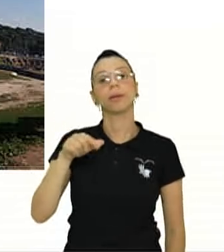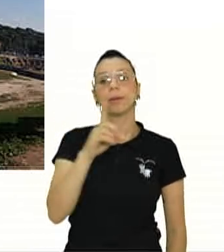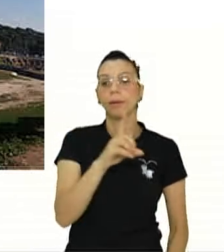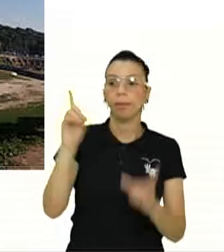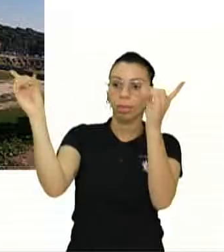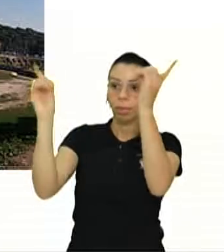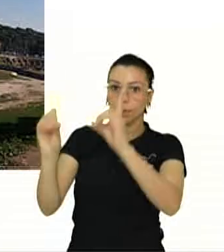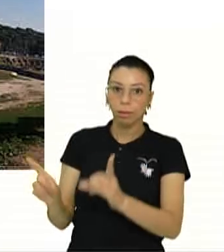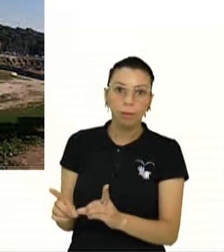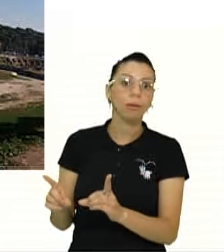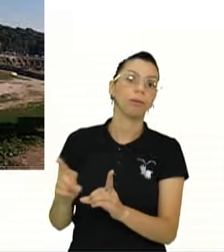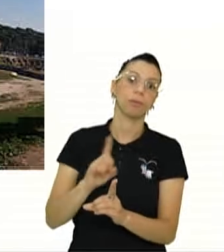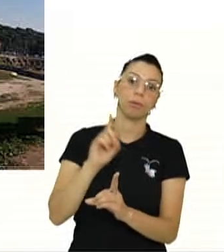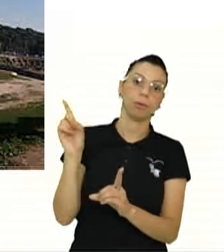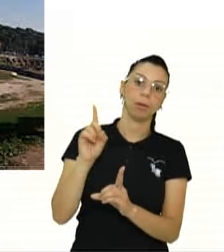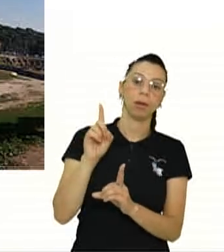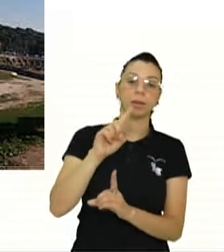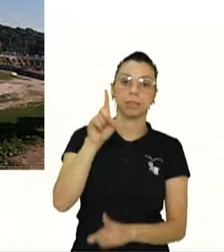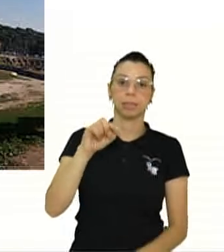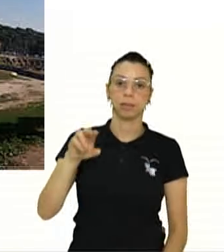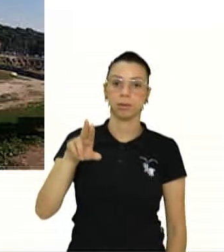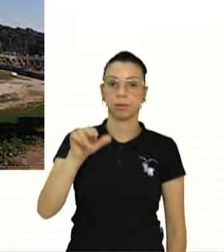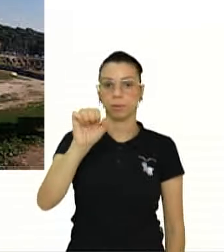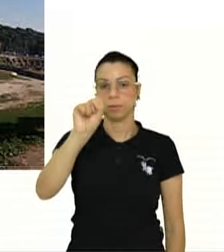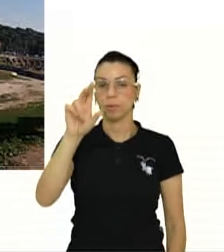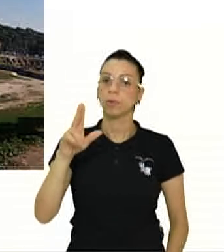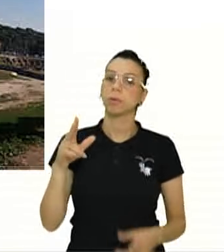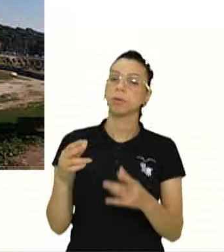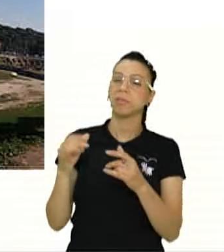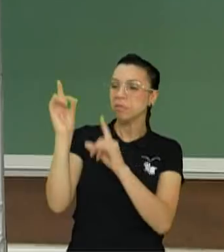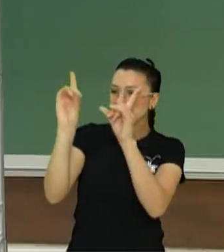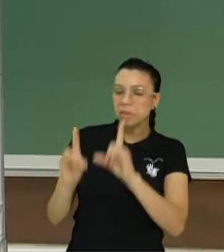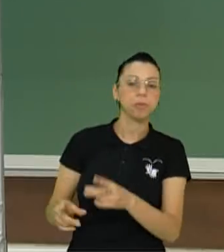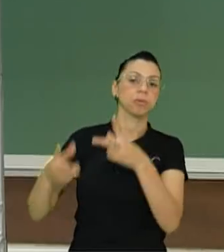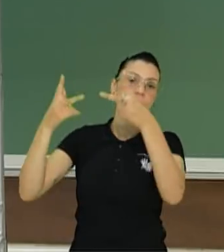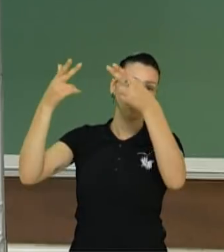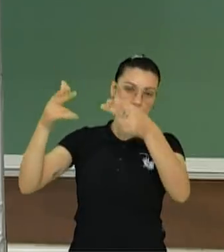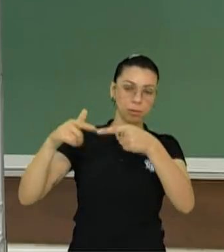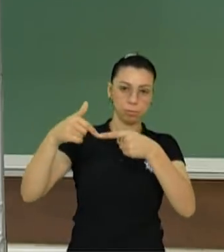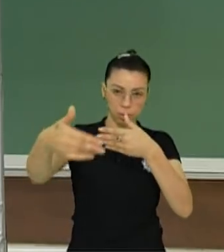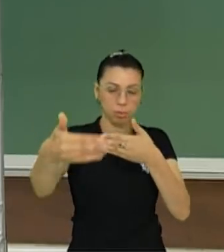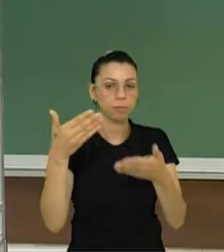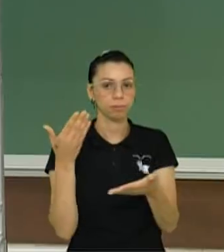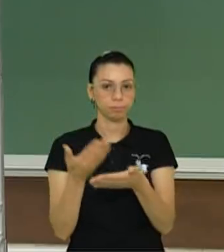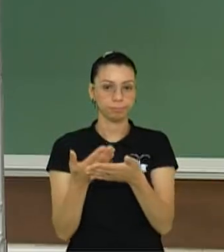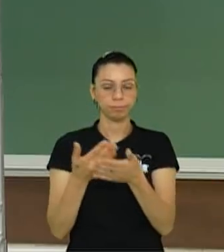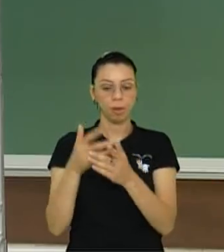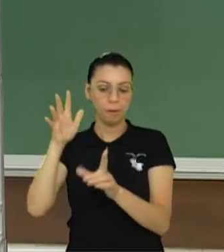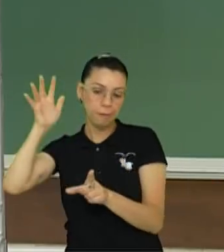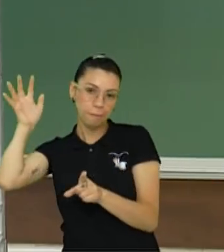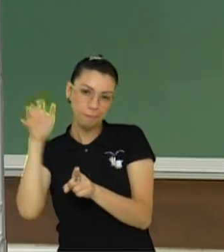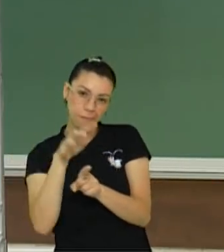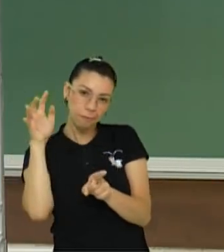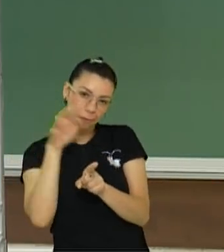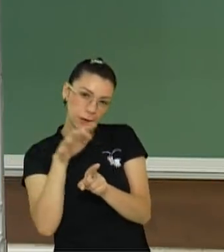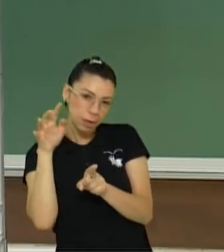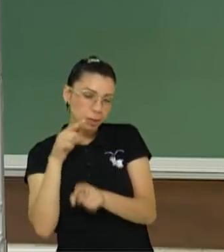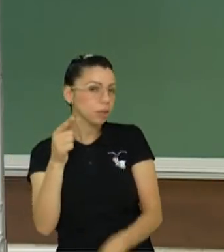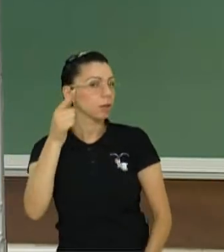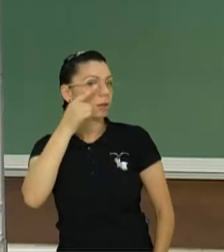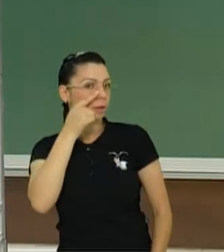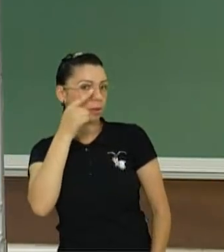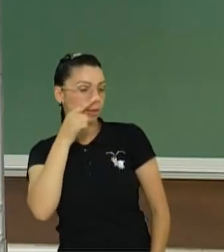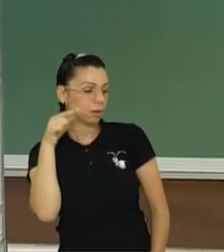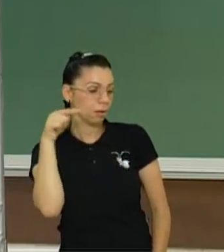Monte Olimpo. São os mesmos deuses, vocês vão estudar isso mais para frente comigo, a forte influência grega